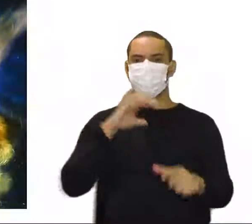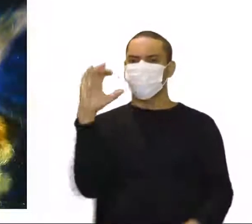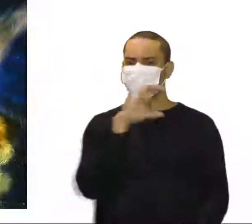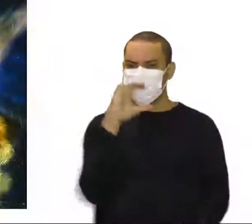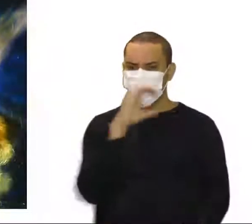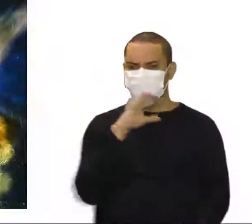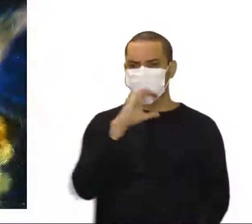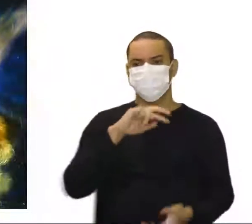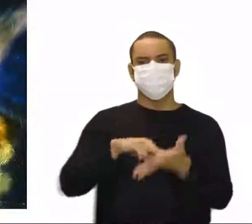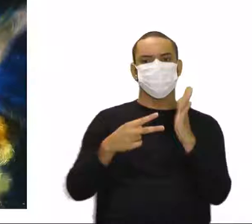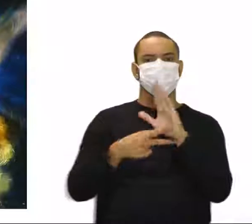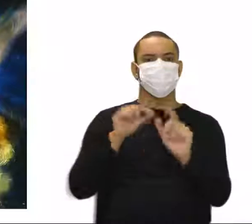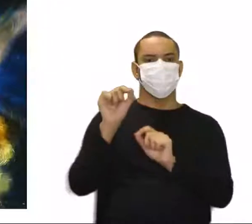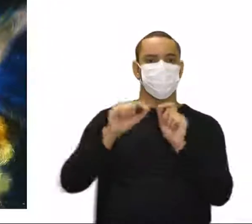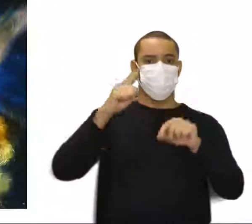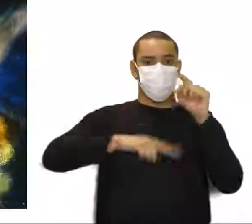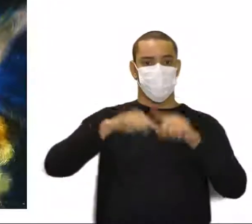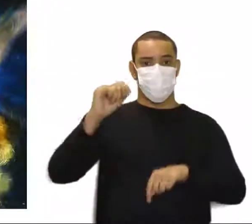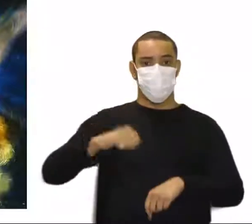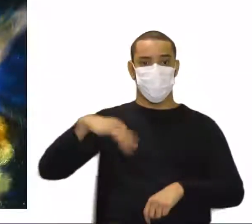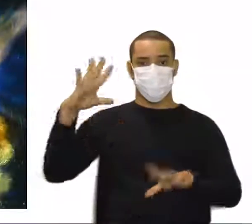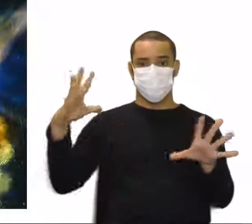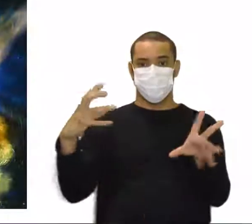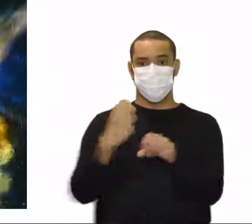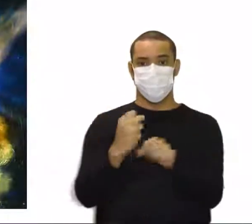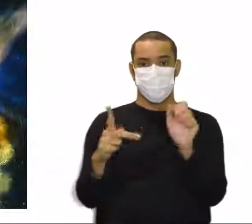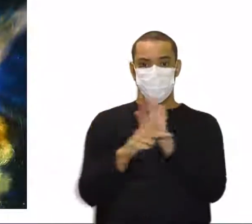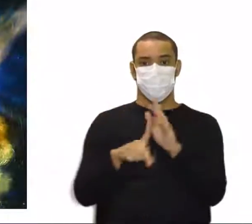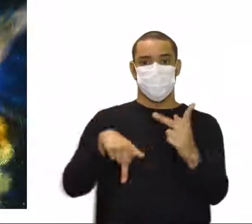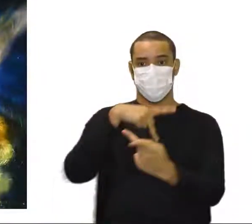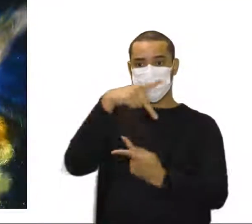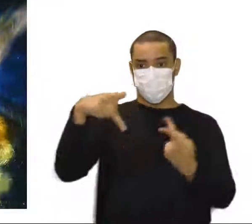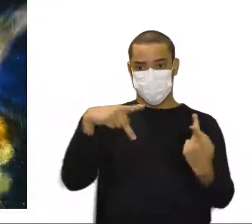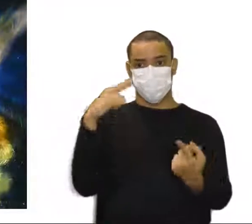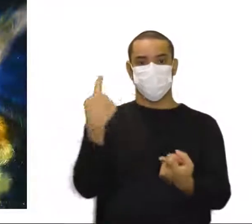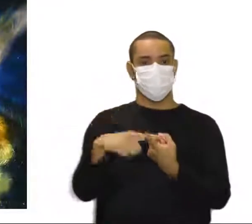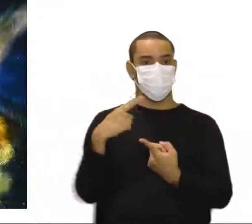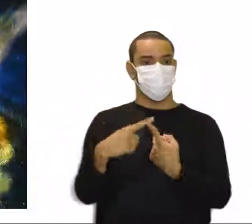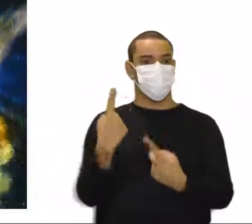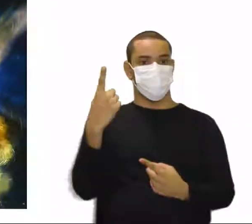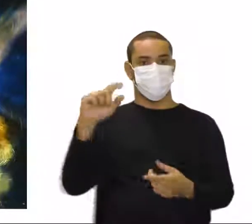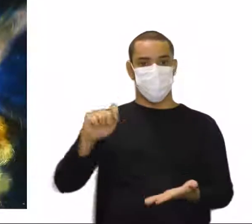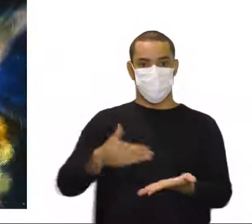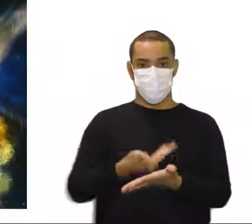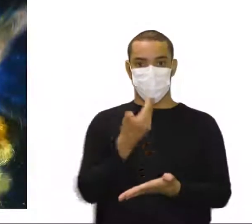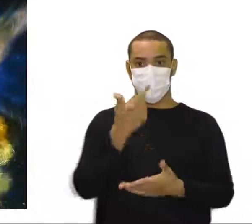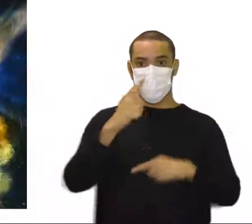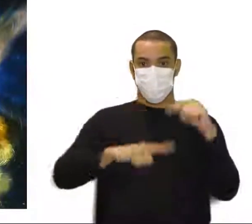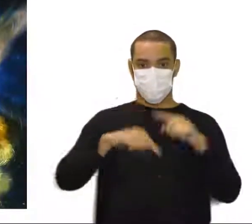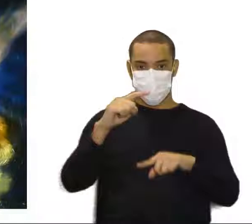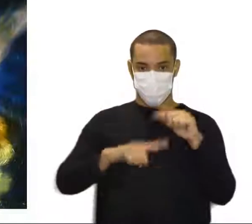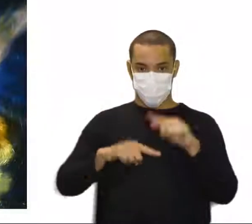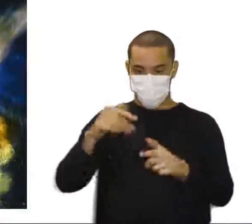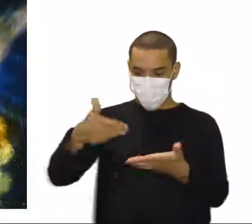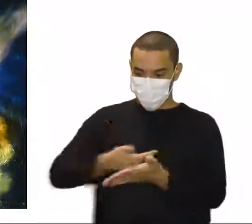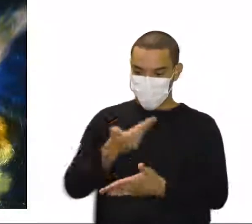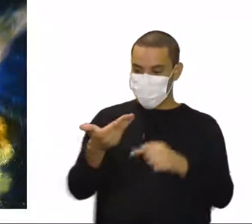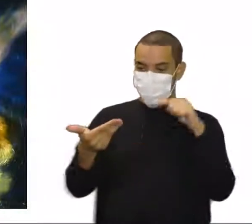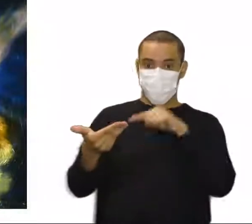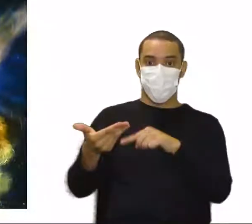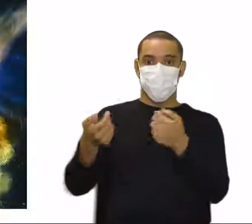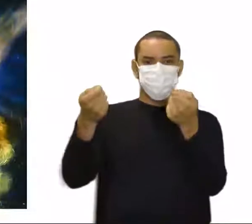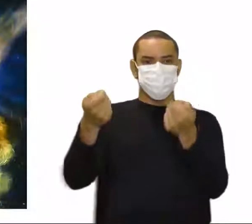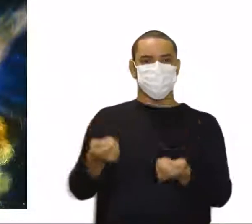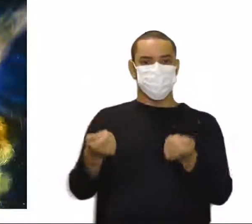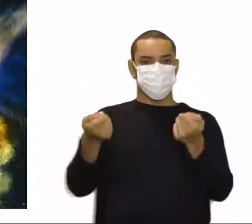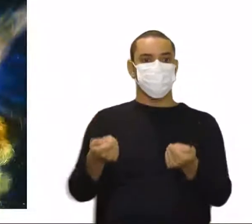rápido são os objetos mais compactos do universo, tal que uma colher de sopa do material que as compõe